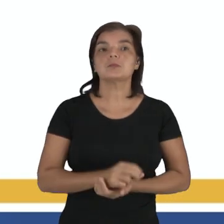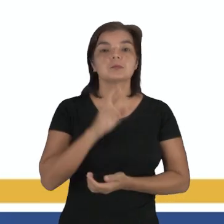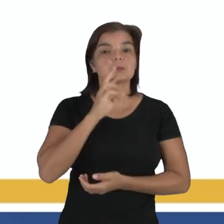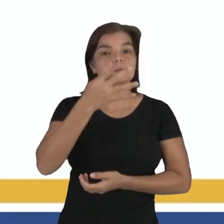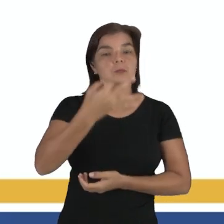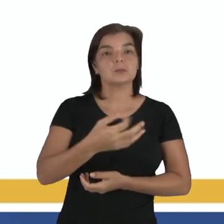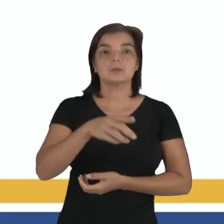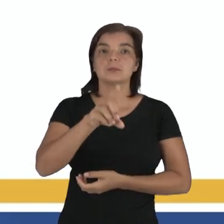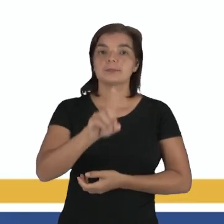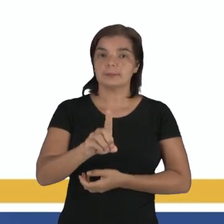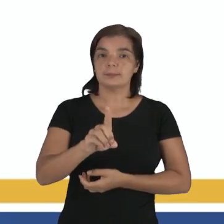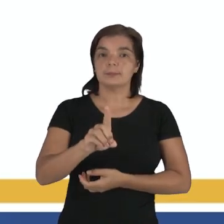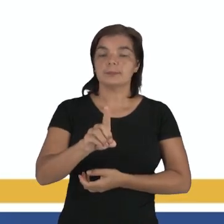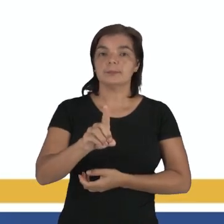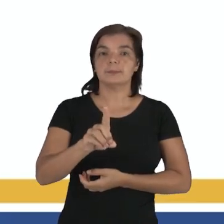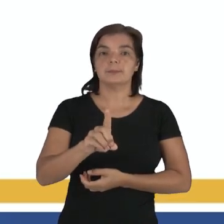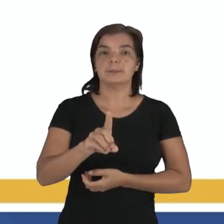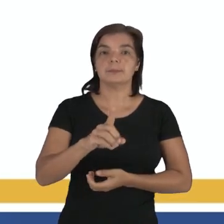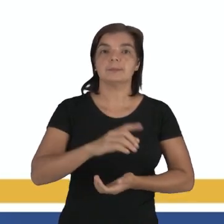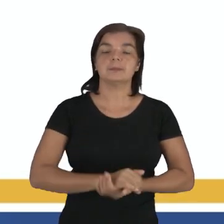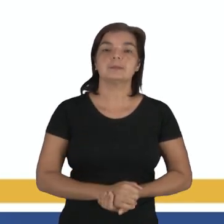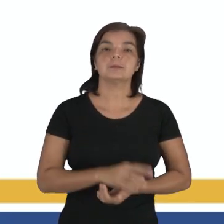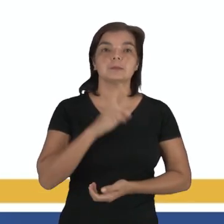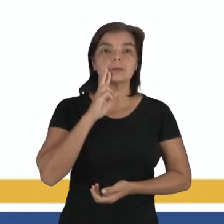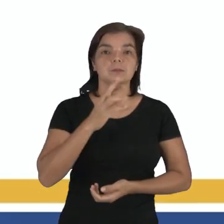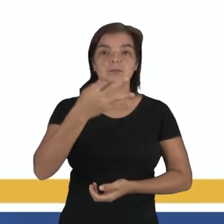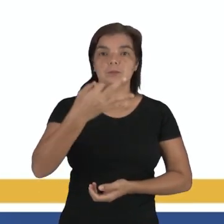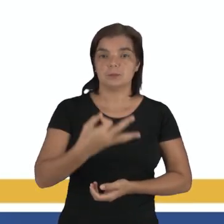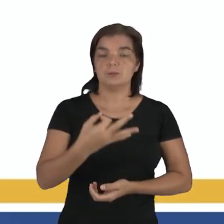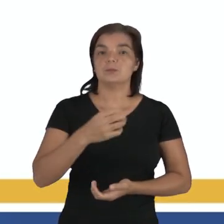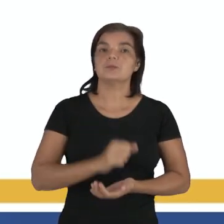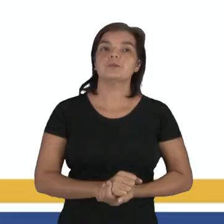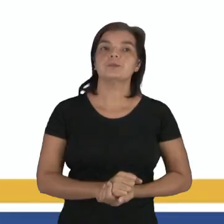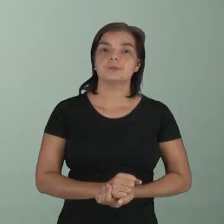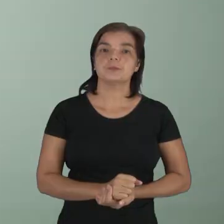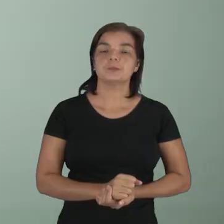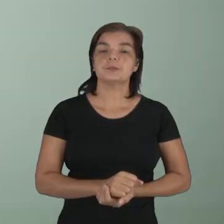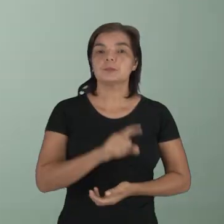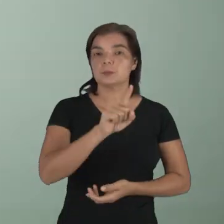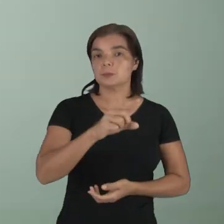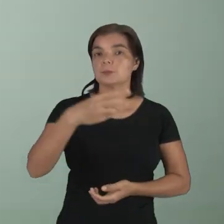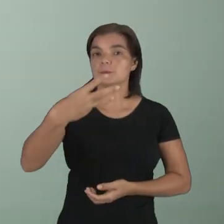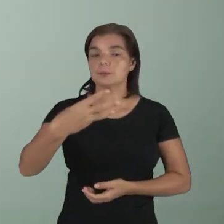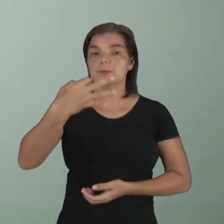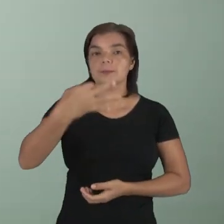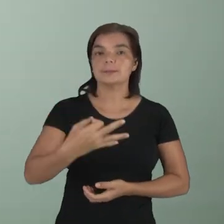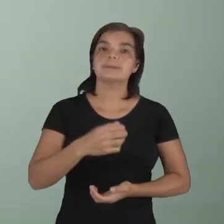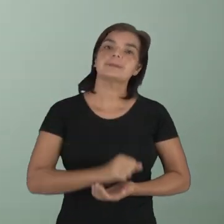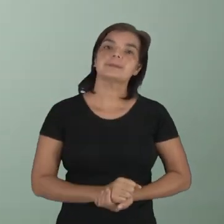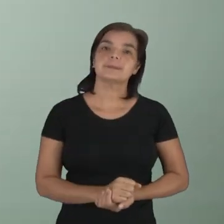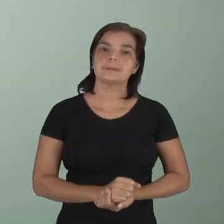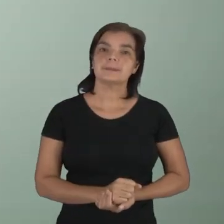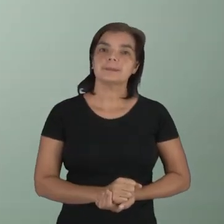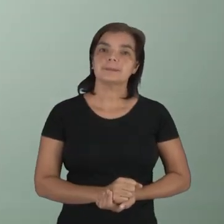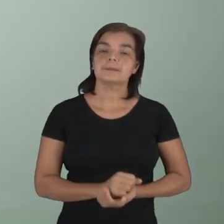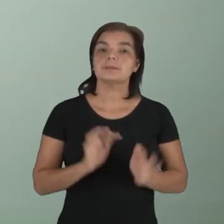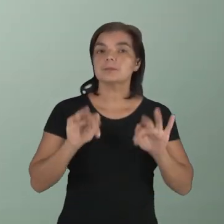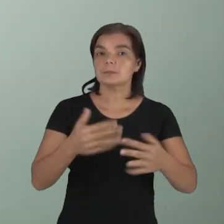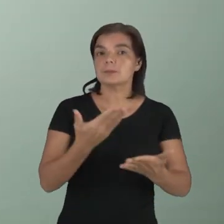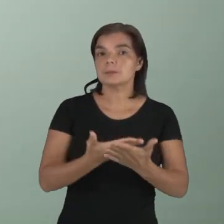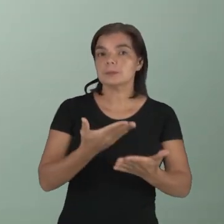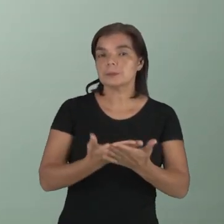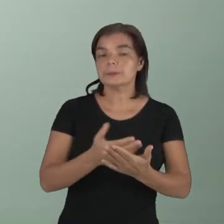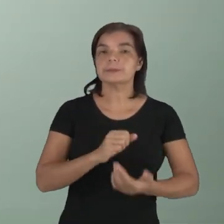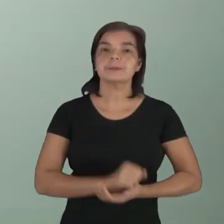Então a gente vai ficar com a opção D, que é a opção 1 e 3, são as corretas. Nós encerramos